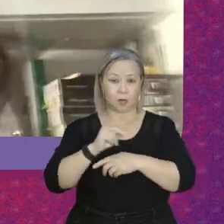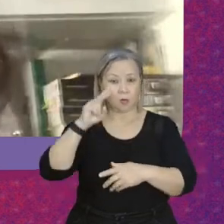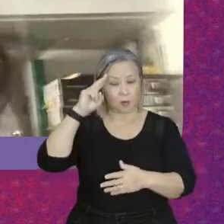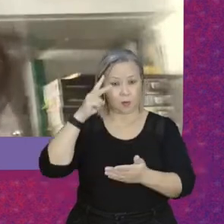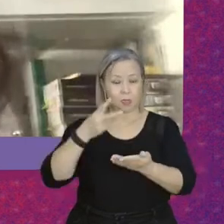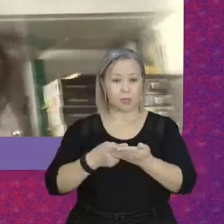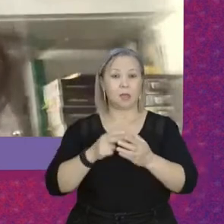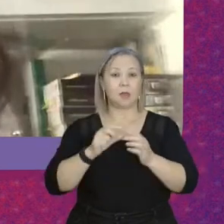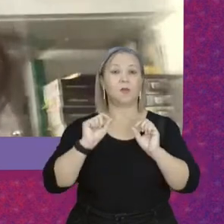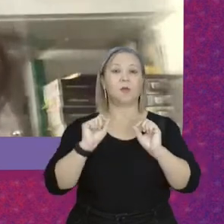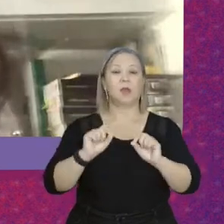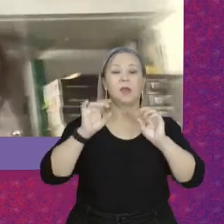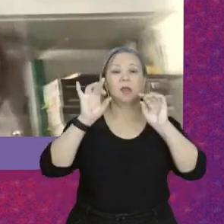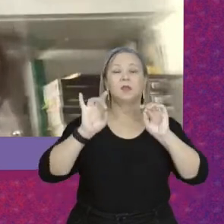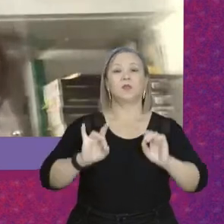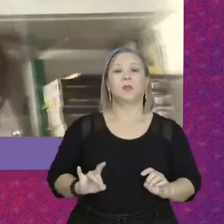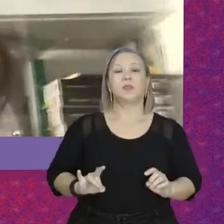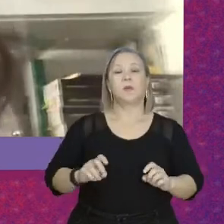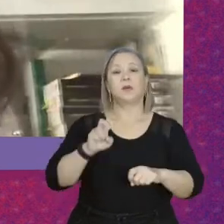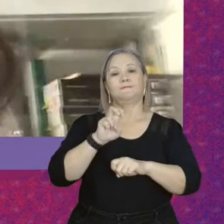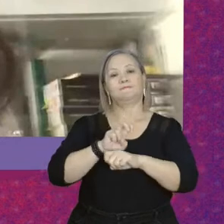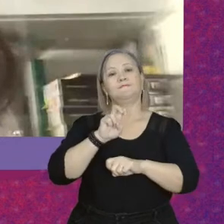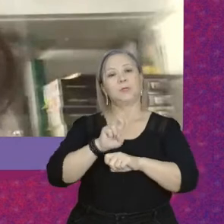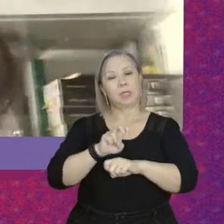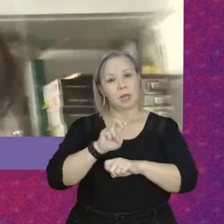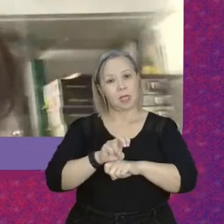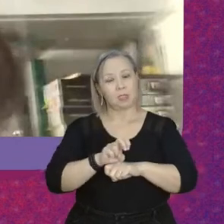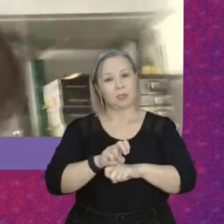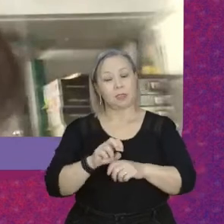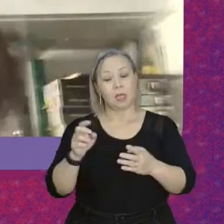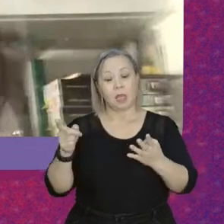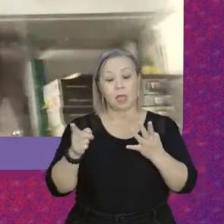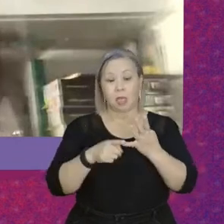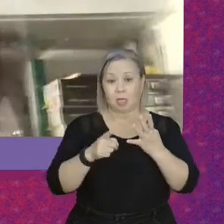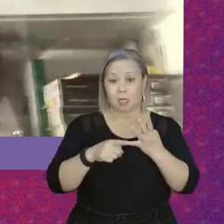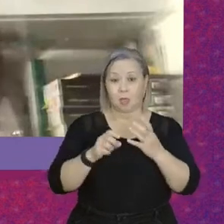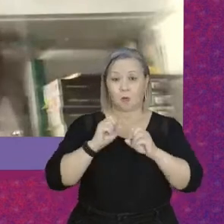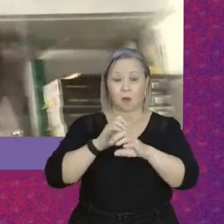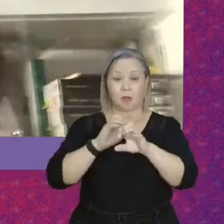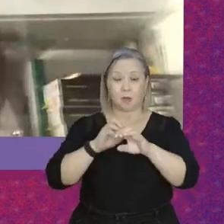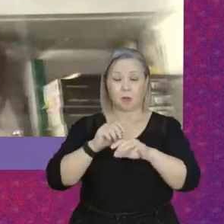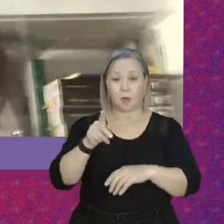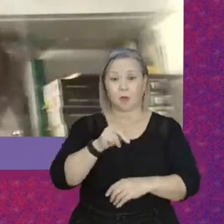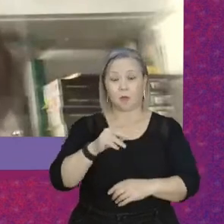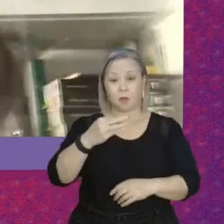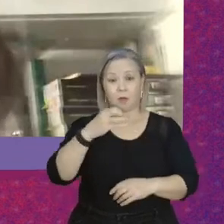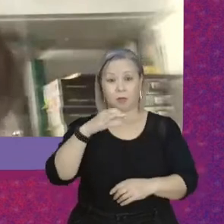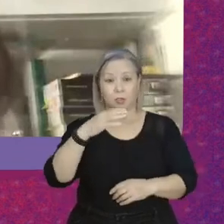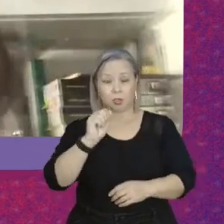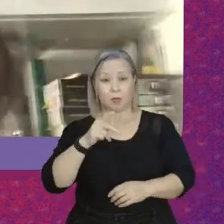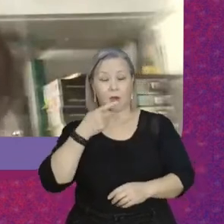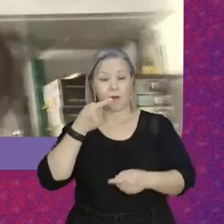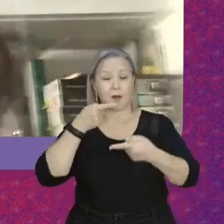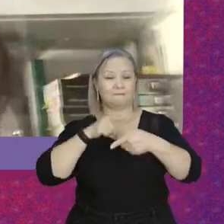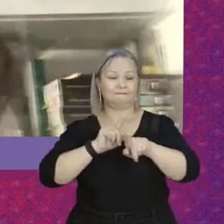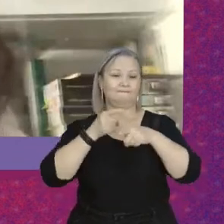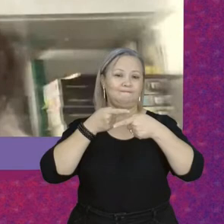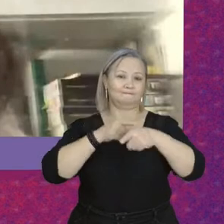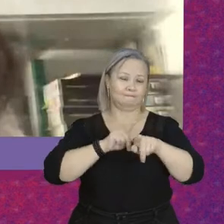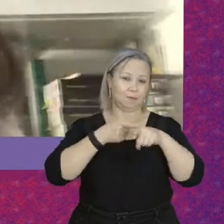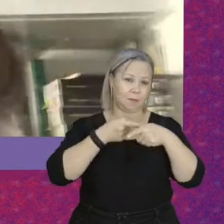considerando especialmente as creches. E na 4ª aula, a professora Tica vai falar dos